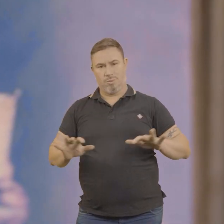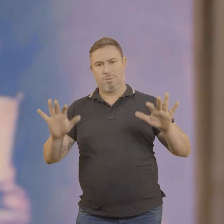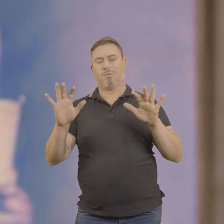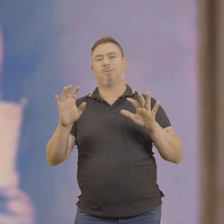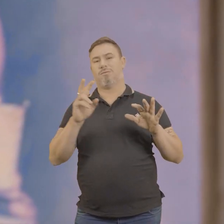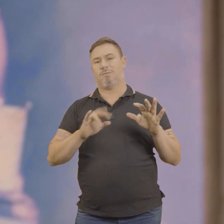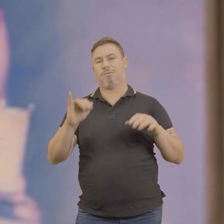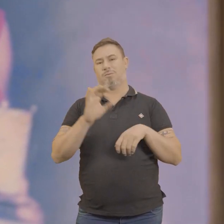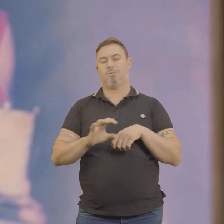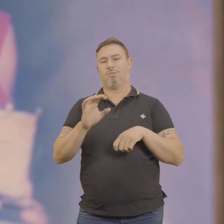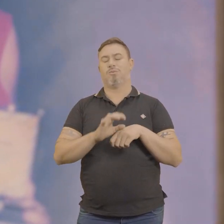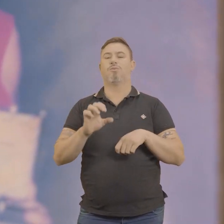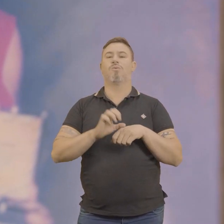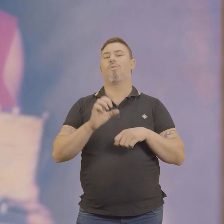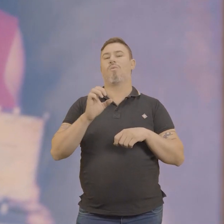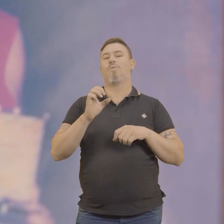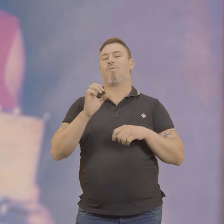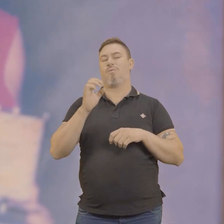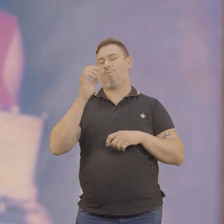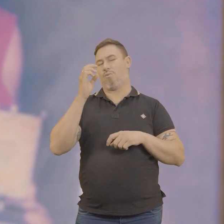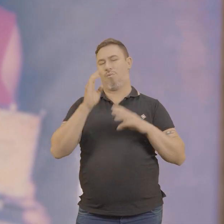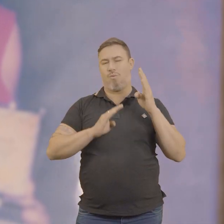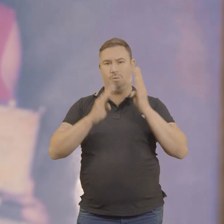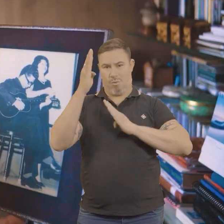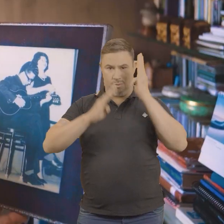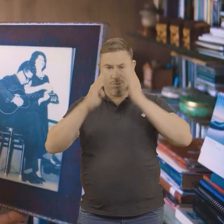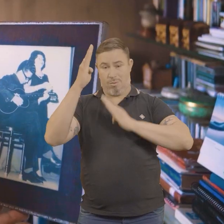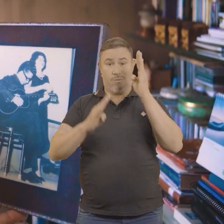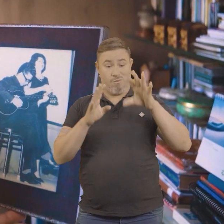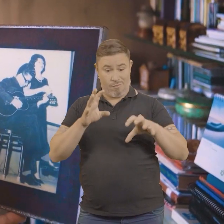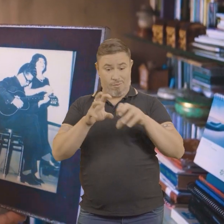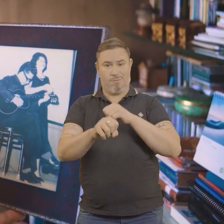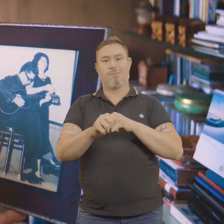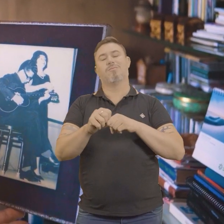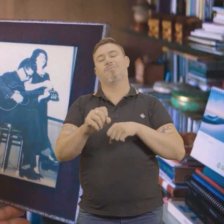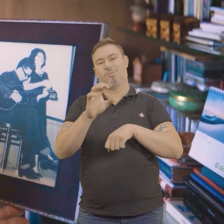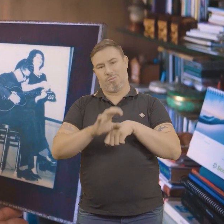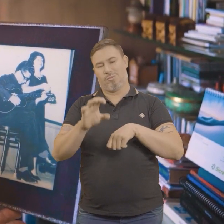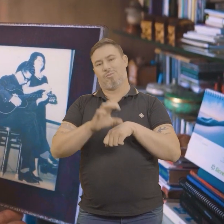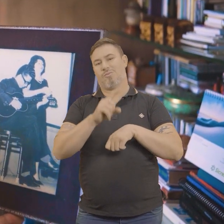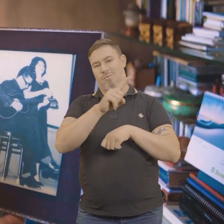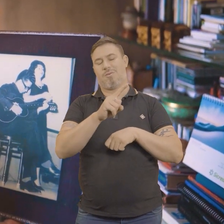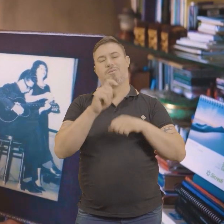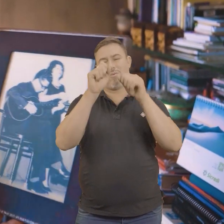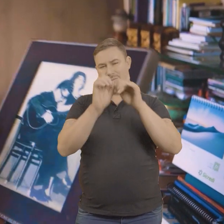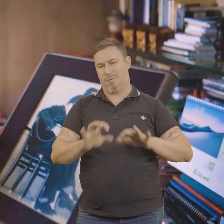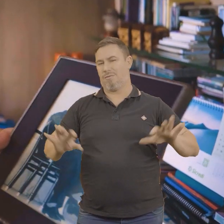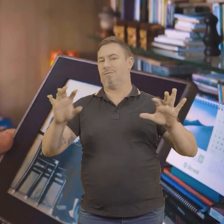quanto do curso de canto coral na UFC. Na formação do coral da UFC, ela teve um